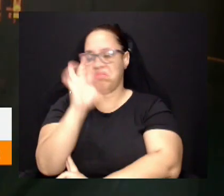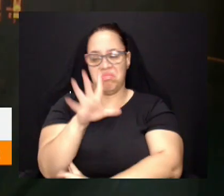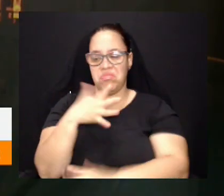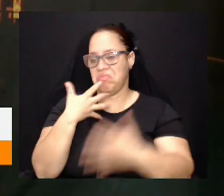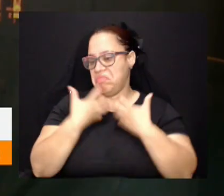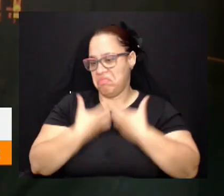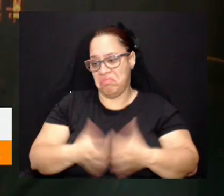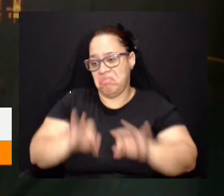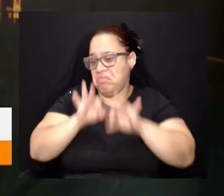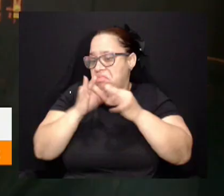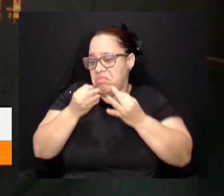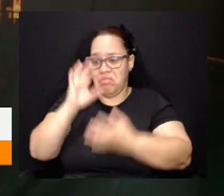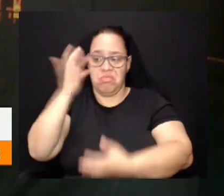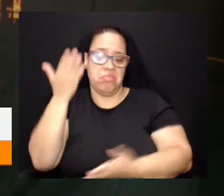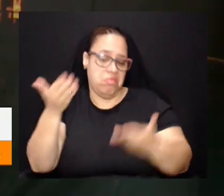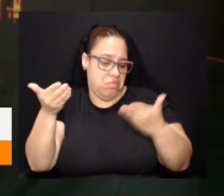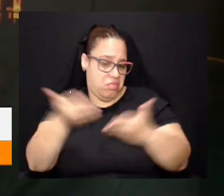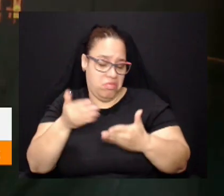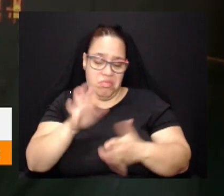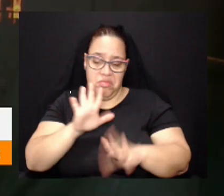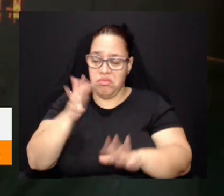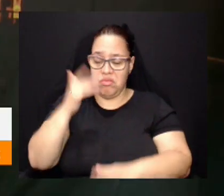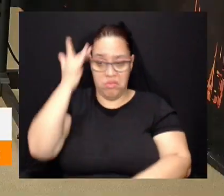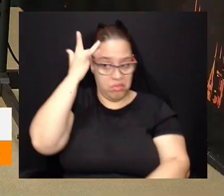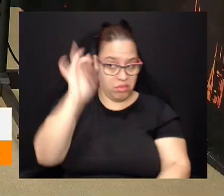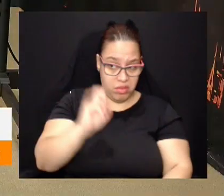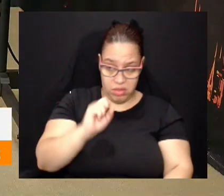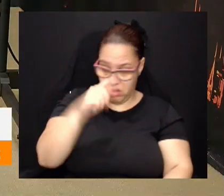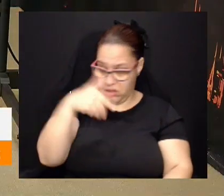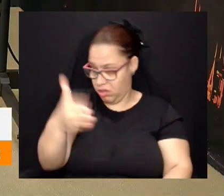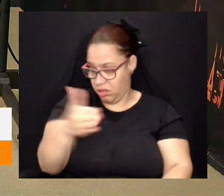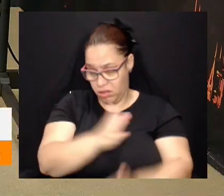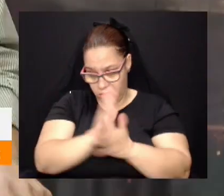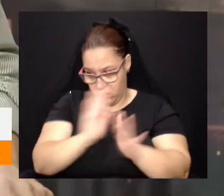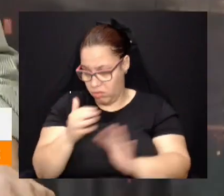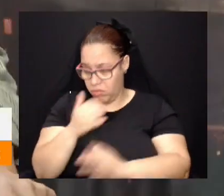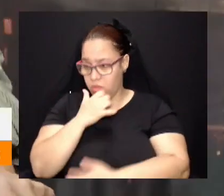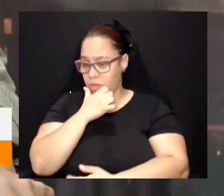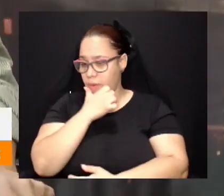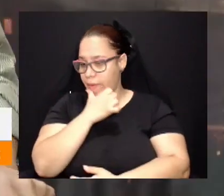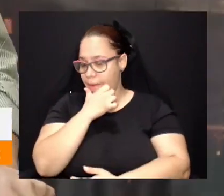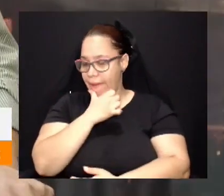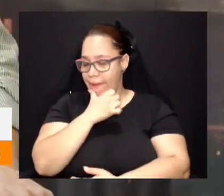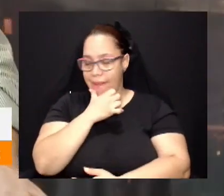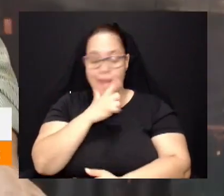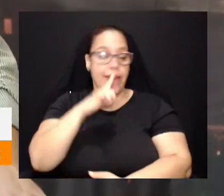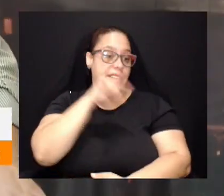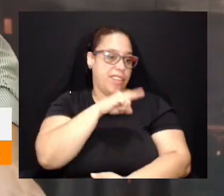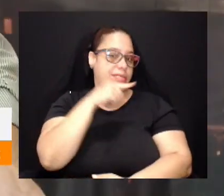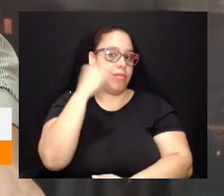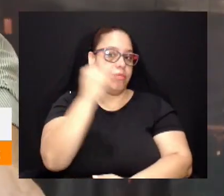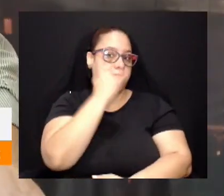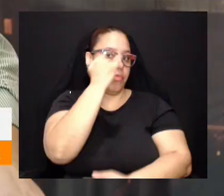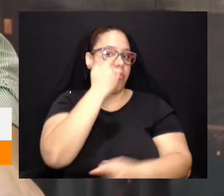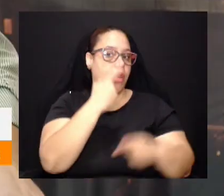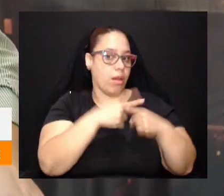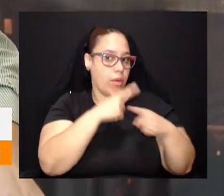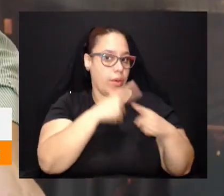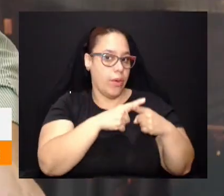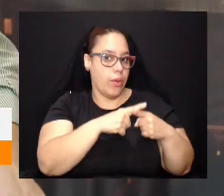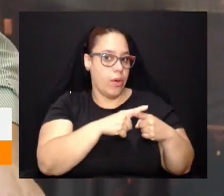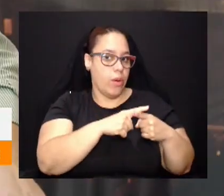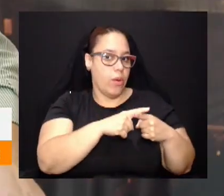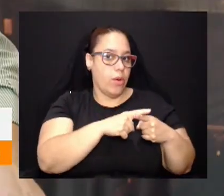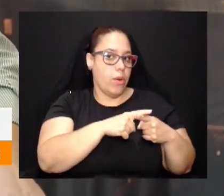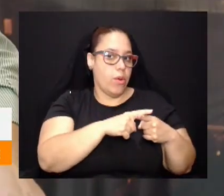que aconteceu hoje e de repente amanhã, mas depois passou? Acho que esse é um ponto importante, porque assim, eu tinha falado